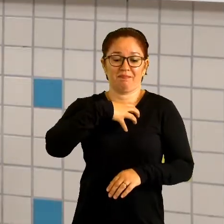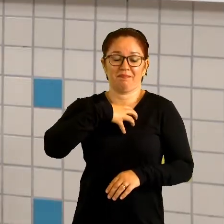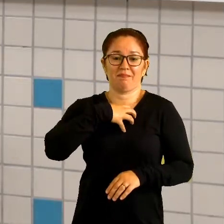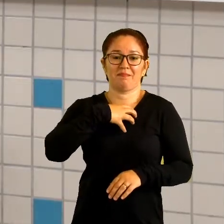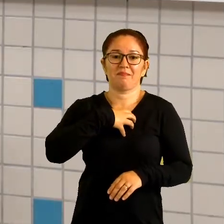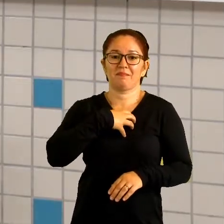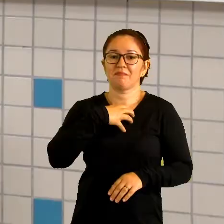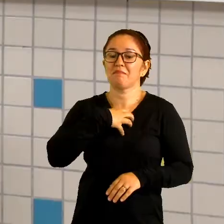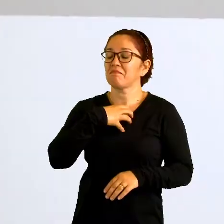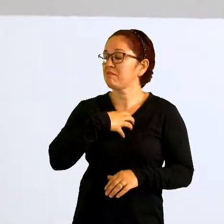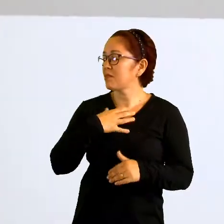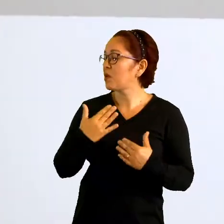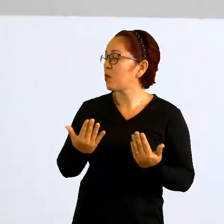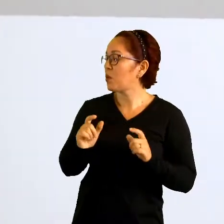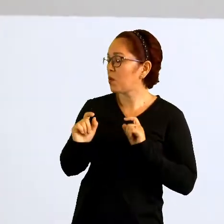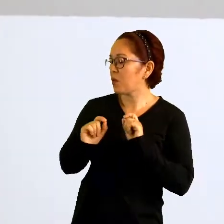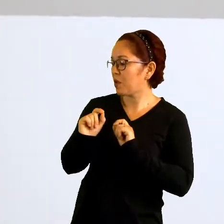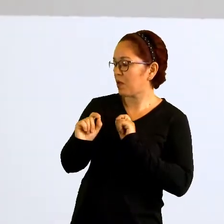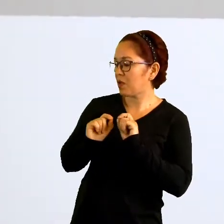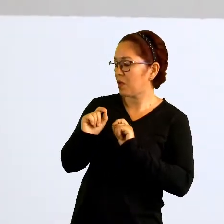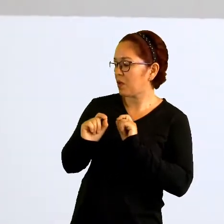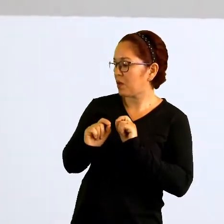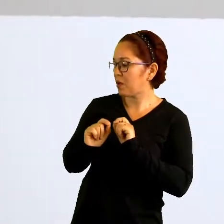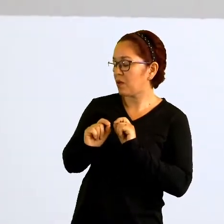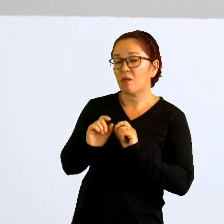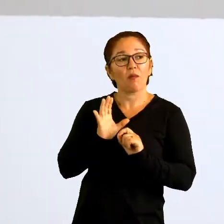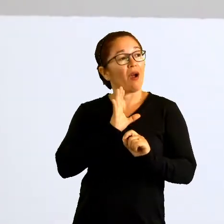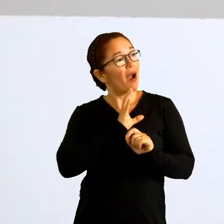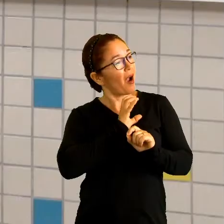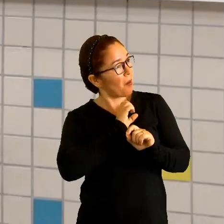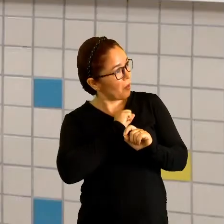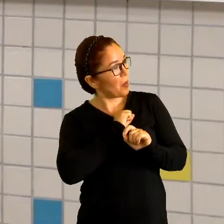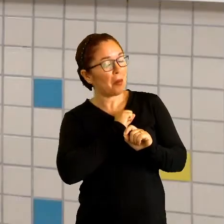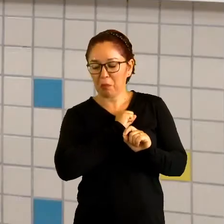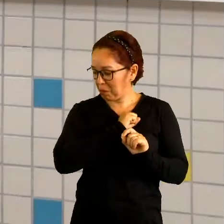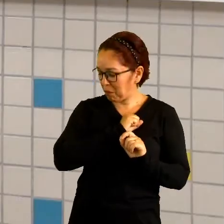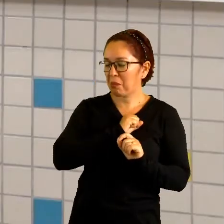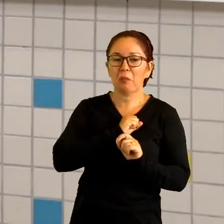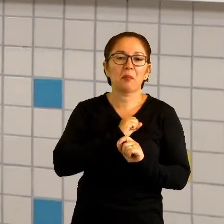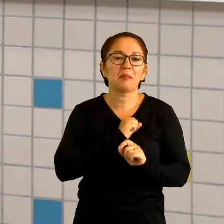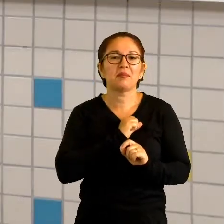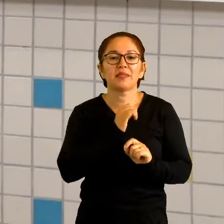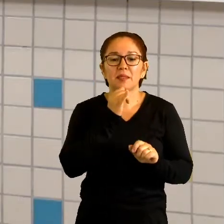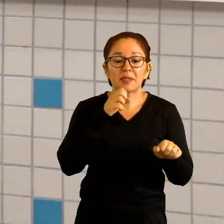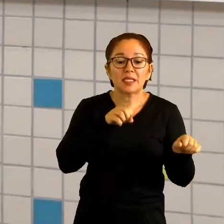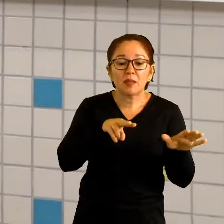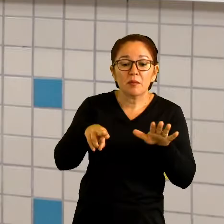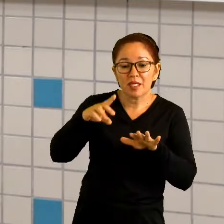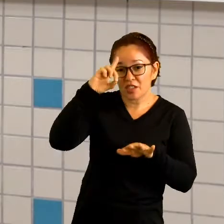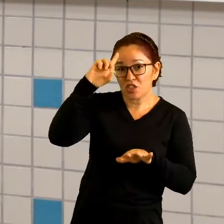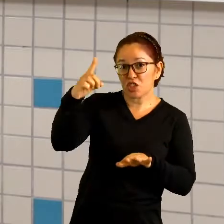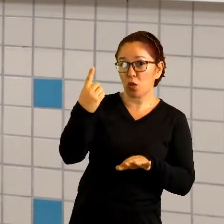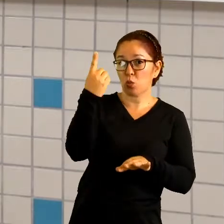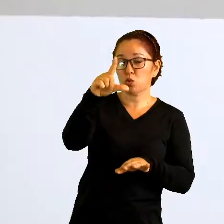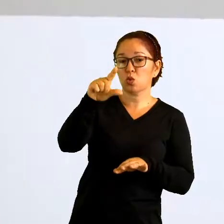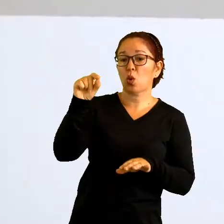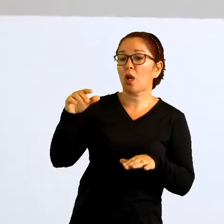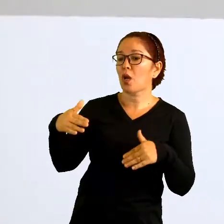Qual sentimento, Fava? Amor. Pense num dia da semana. Qual,